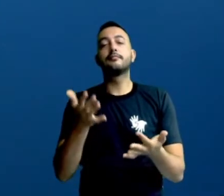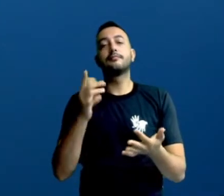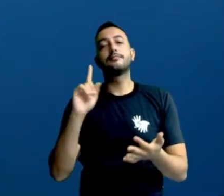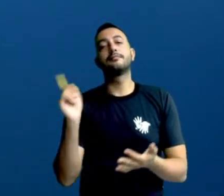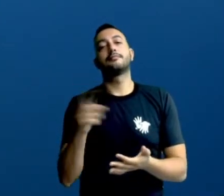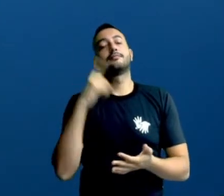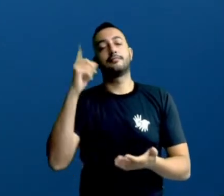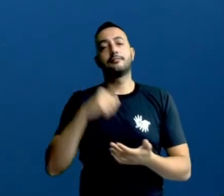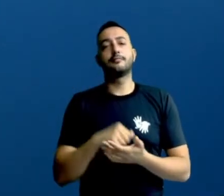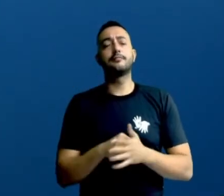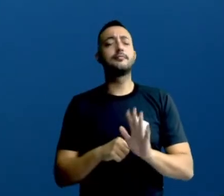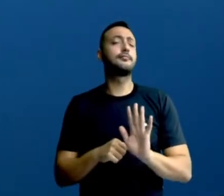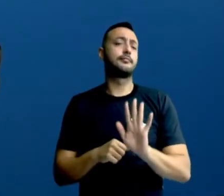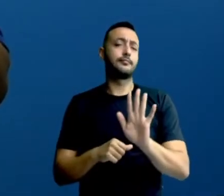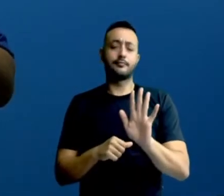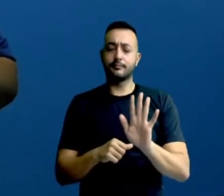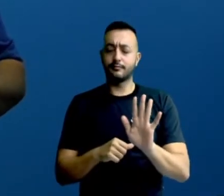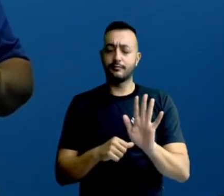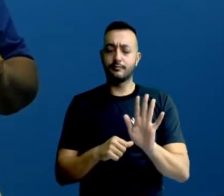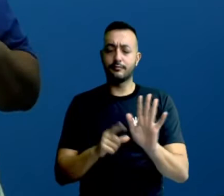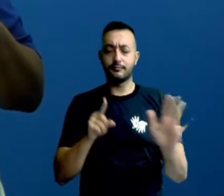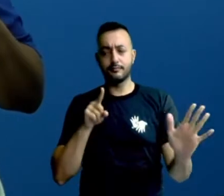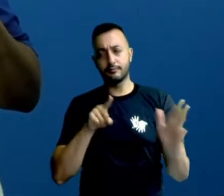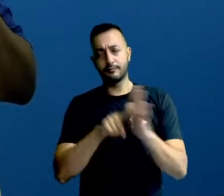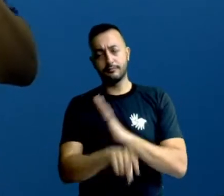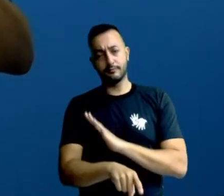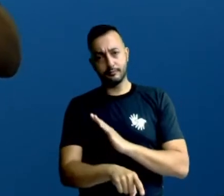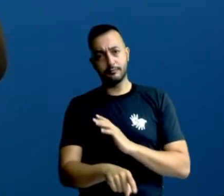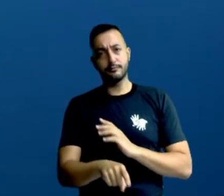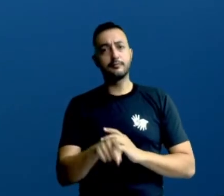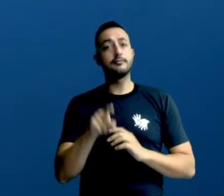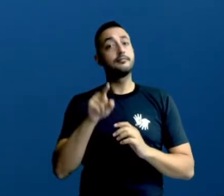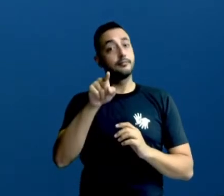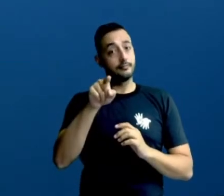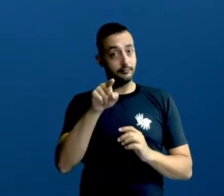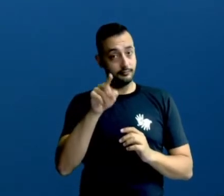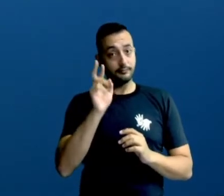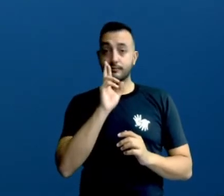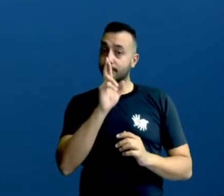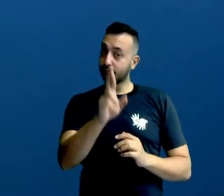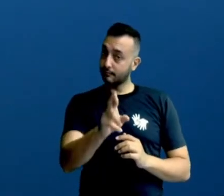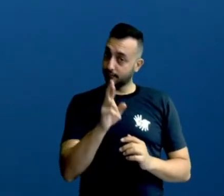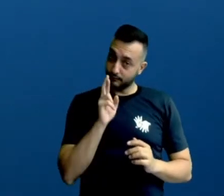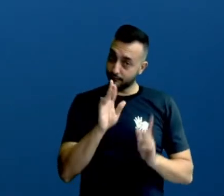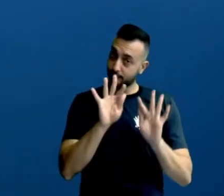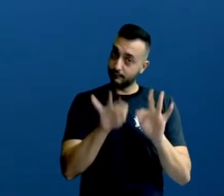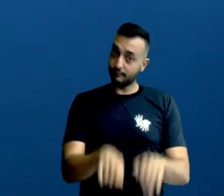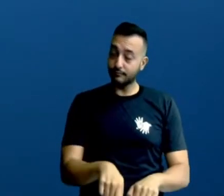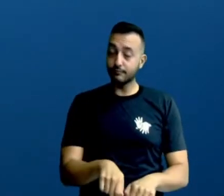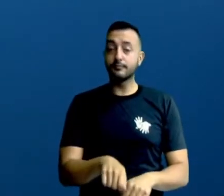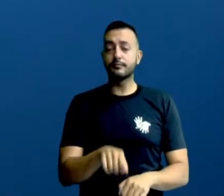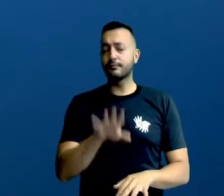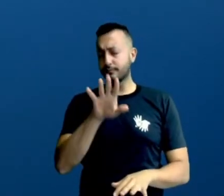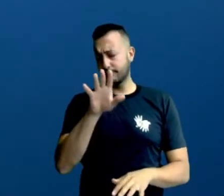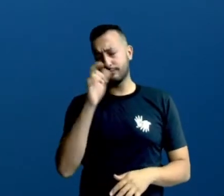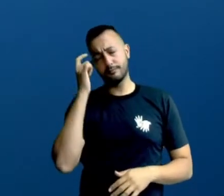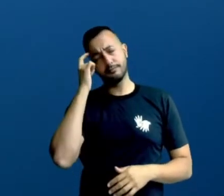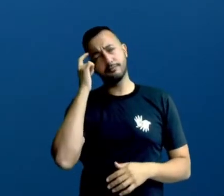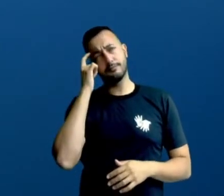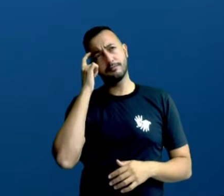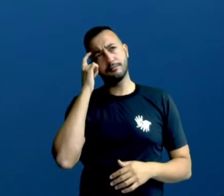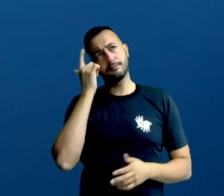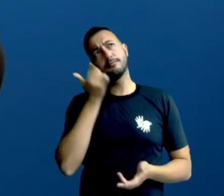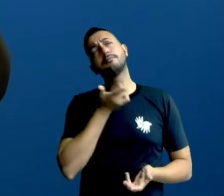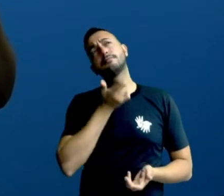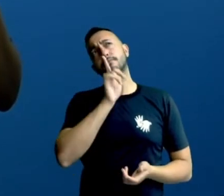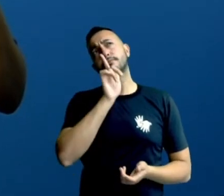só, será, é uma pergunta que eu vou deixar e a gente só vai responder no final da aula. Será que a